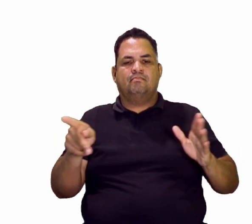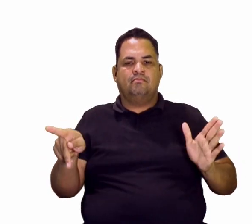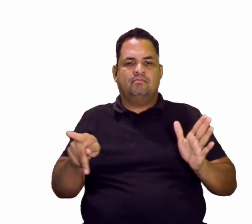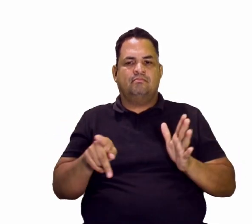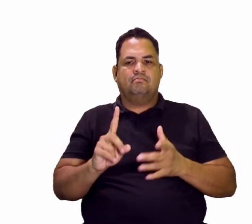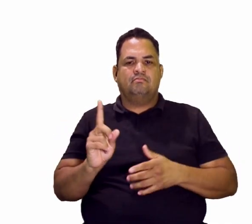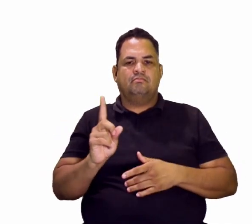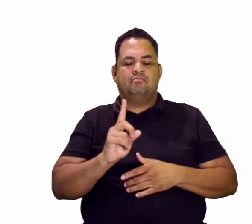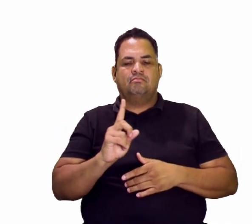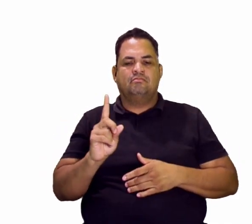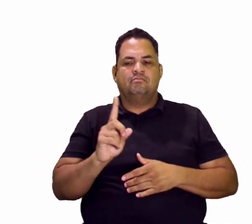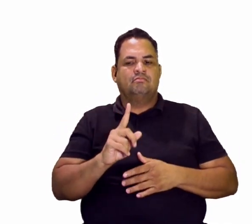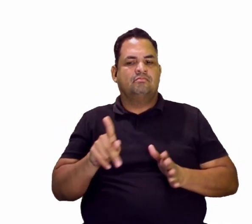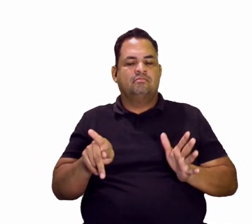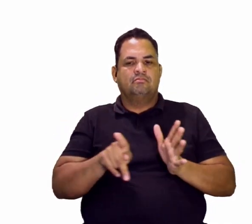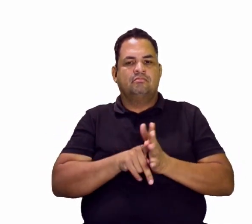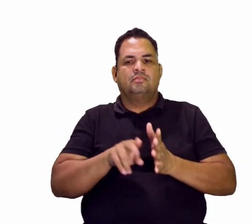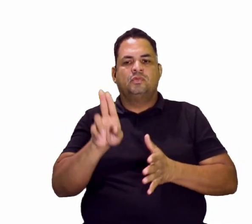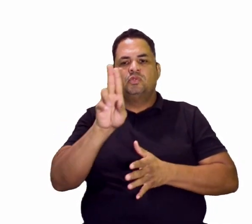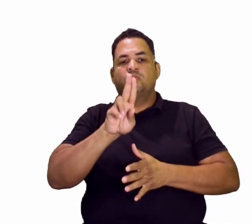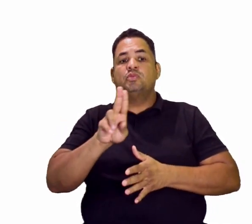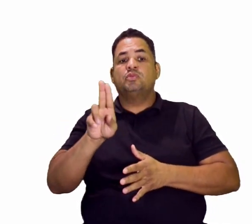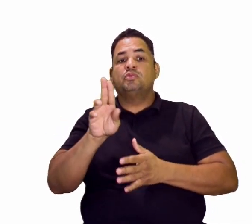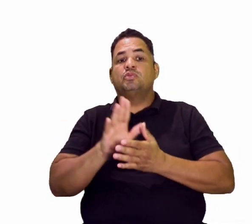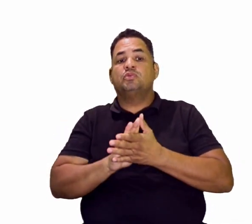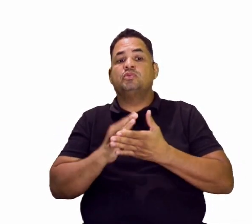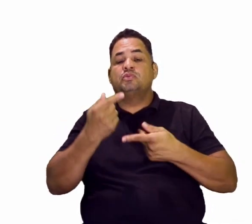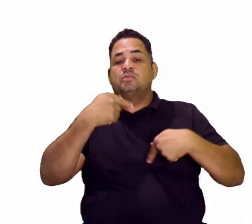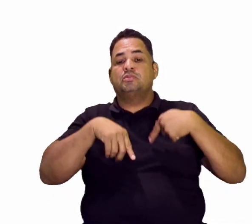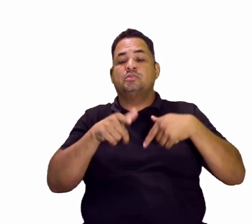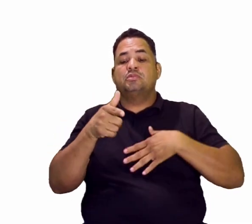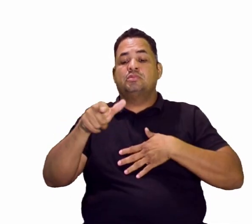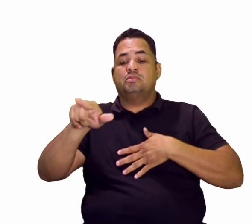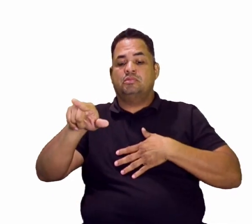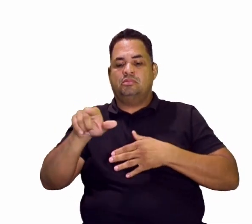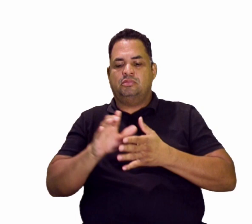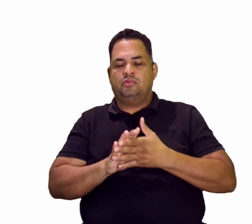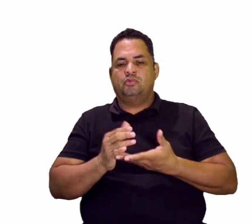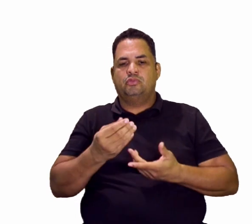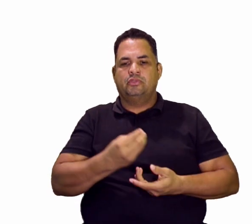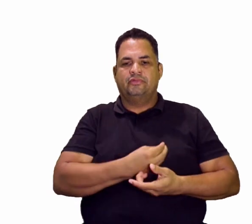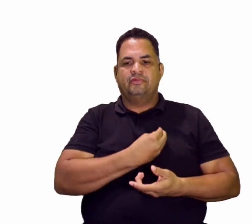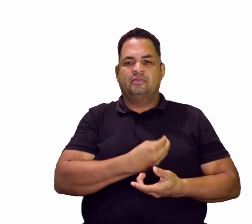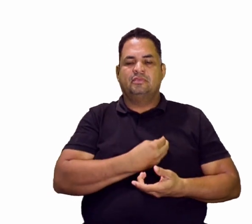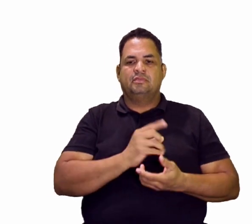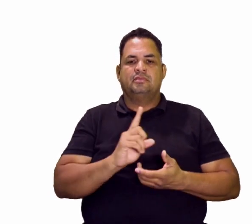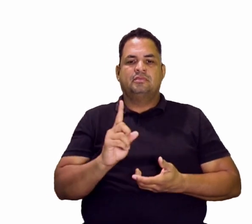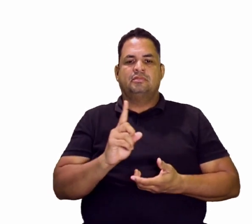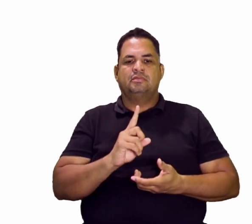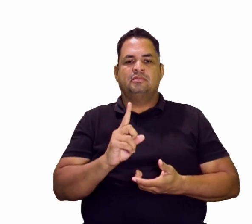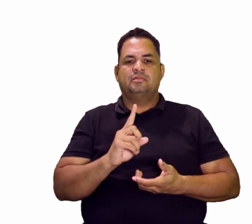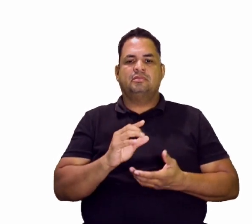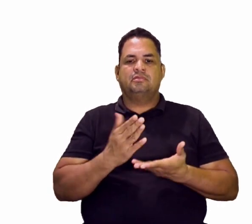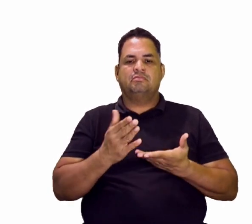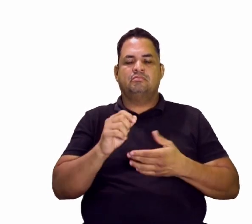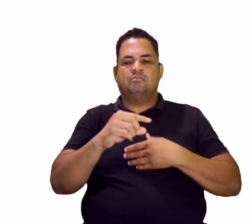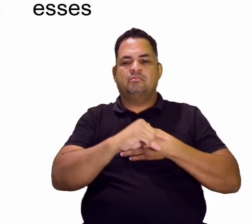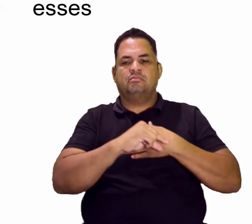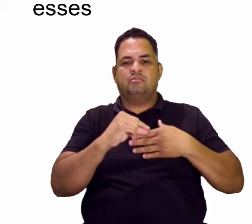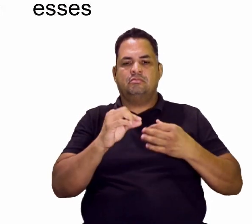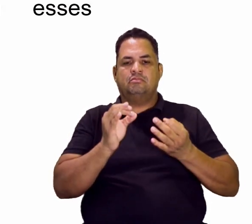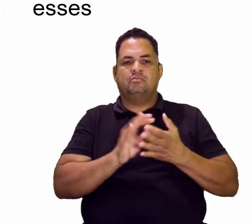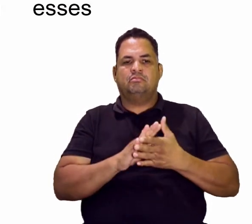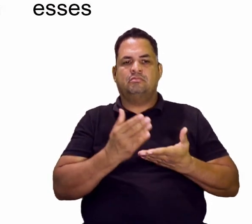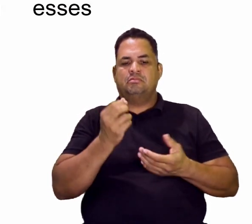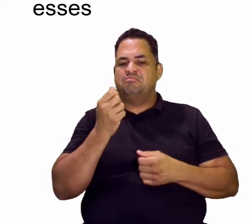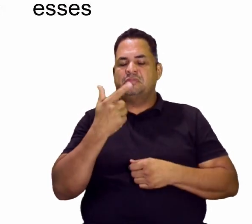metabolismo não é próprio. Eles utilizam o metabolismo do organismo que ele está parasitando. E por isso não são considerados por muitos autores como formas